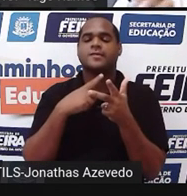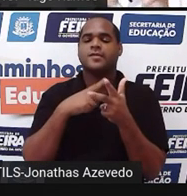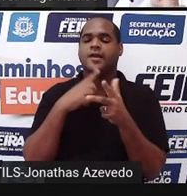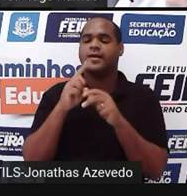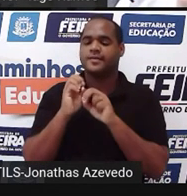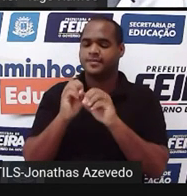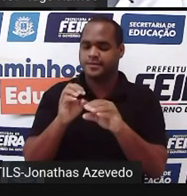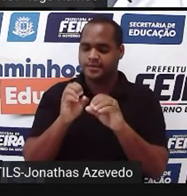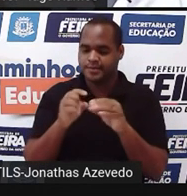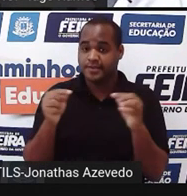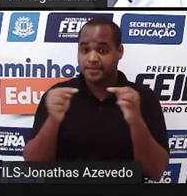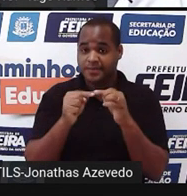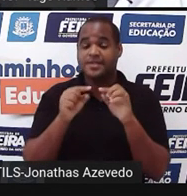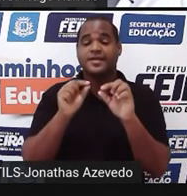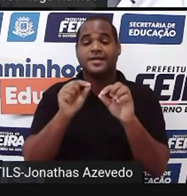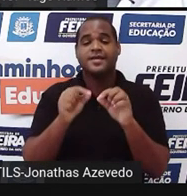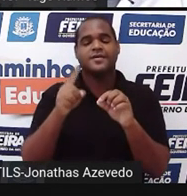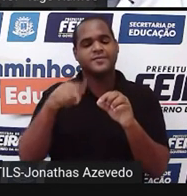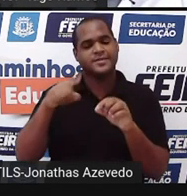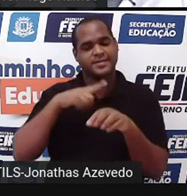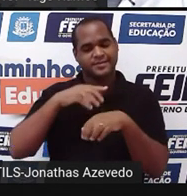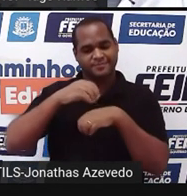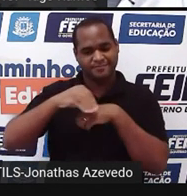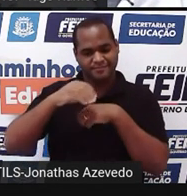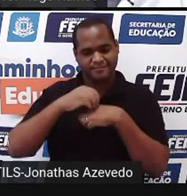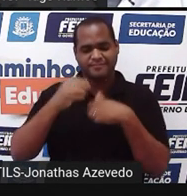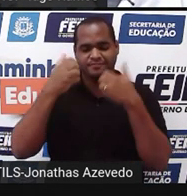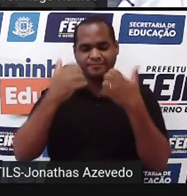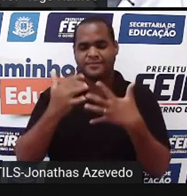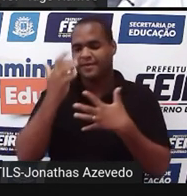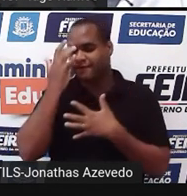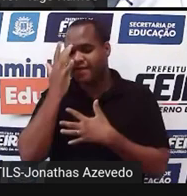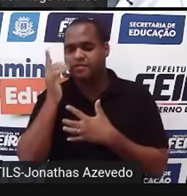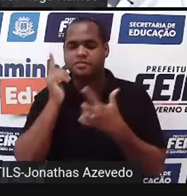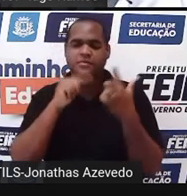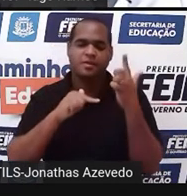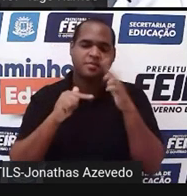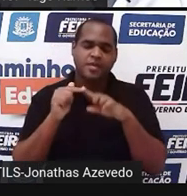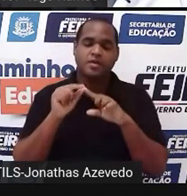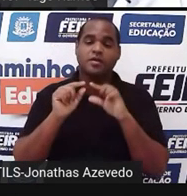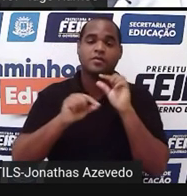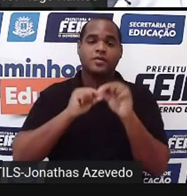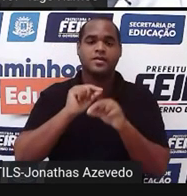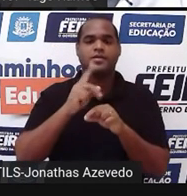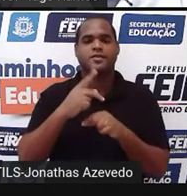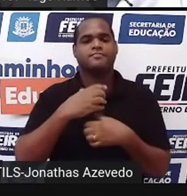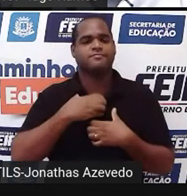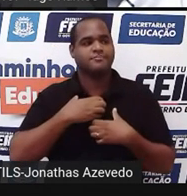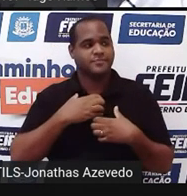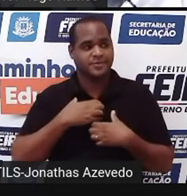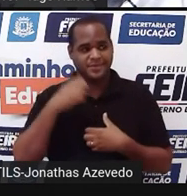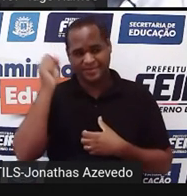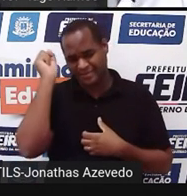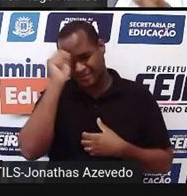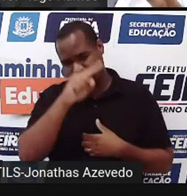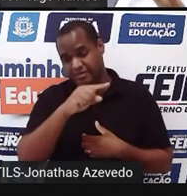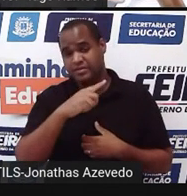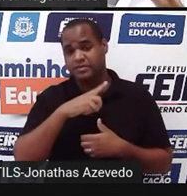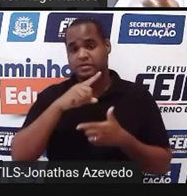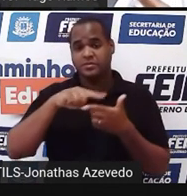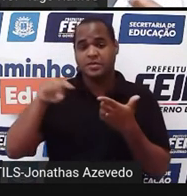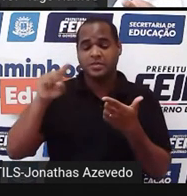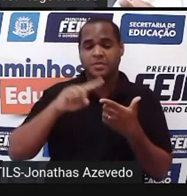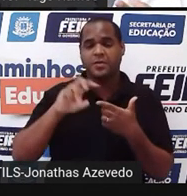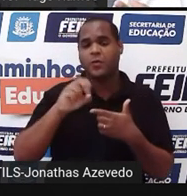e esses momentos da aula vão dizer para você onde é que foi mais fácil de entender onde você sentiu mais dificuldade